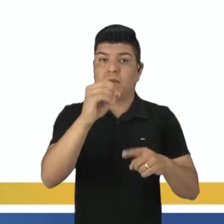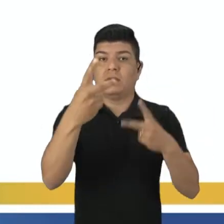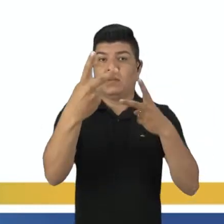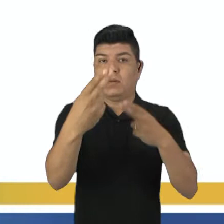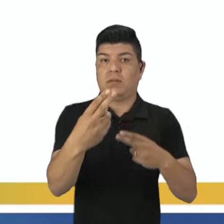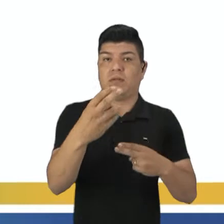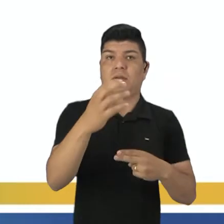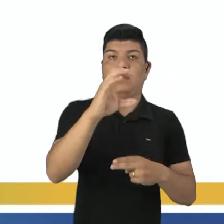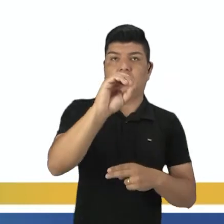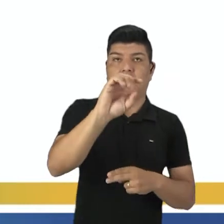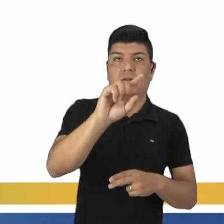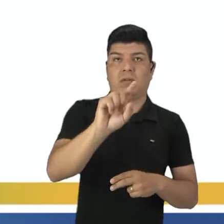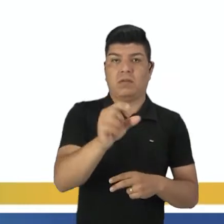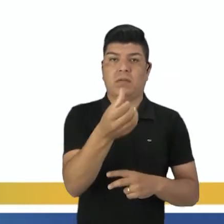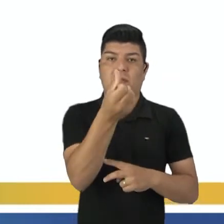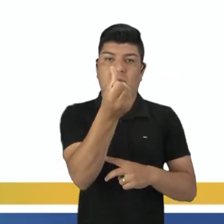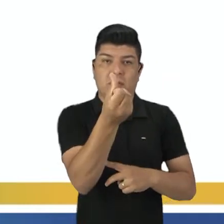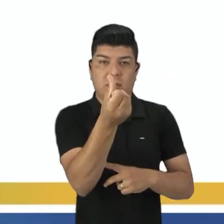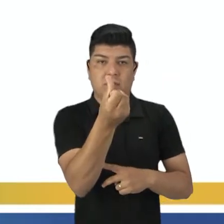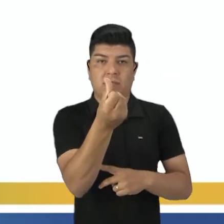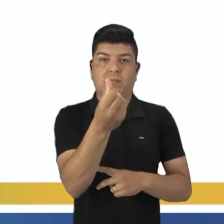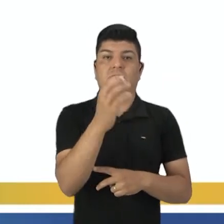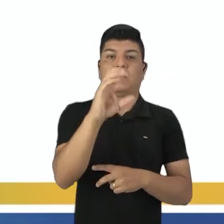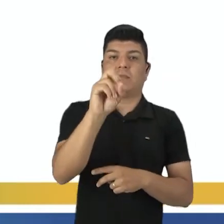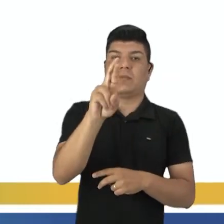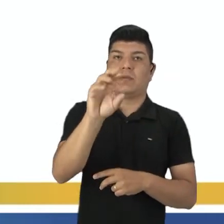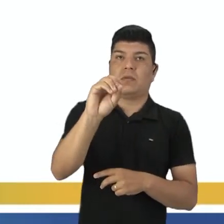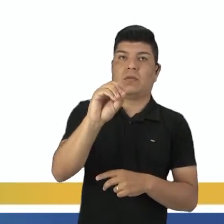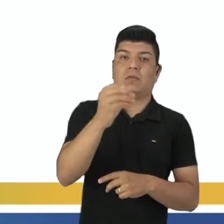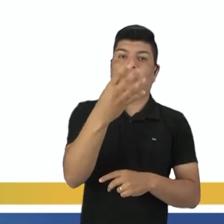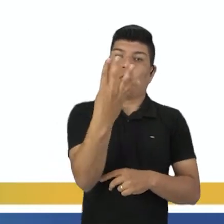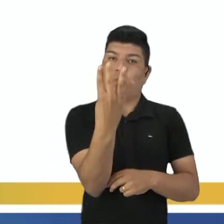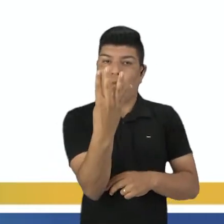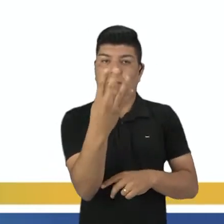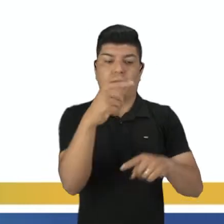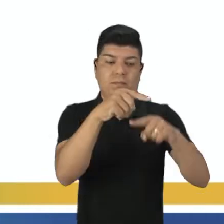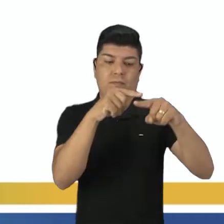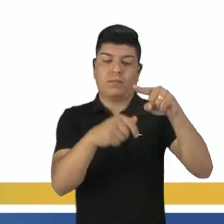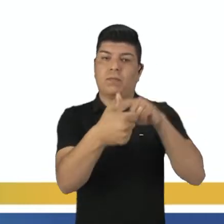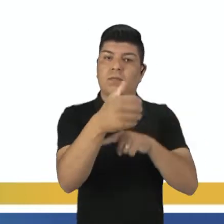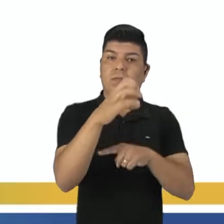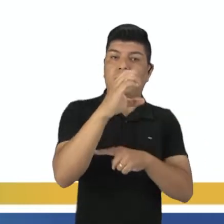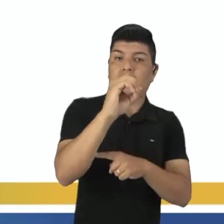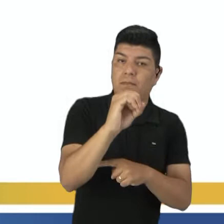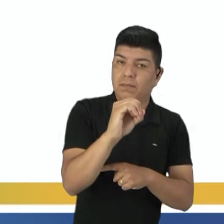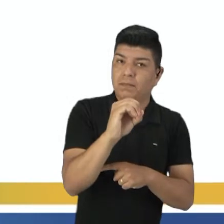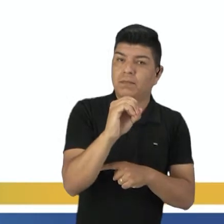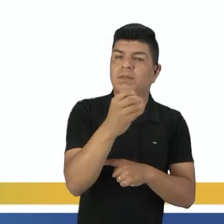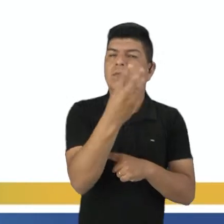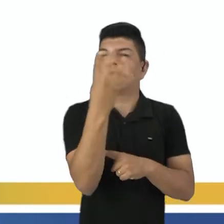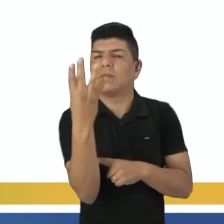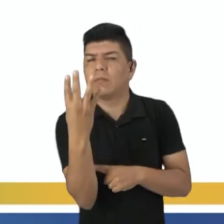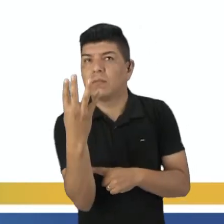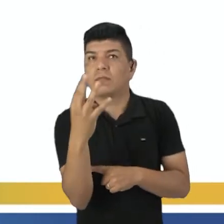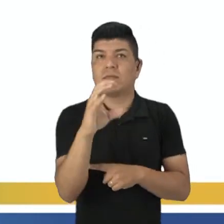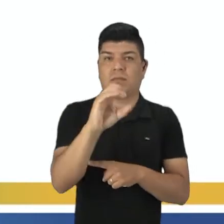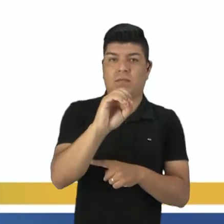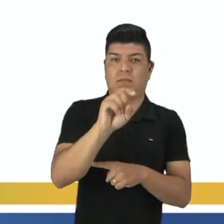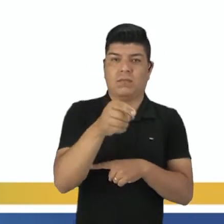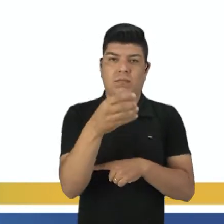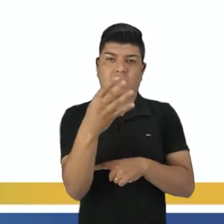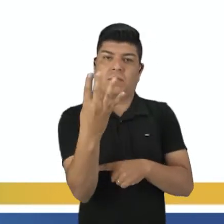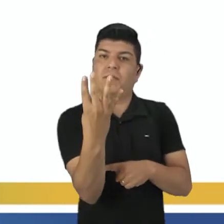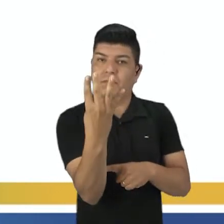frequência relativa, certo? E coroa do mesmo jeito, 4 dividido para 10, que são 10 lançamentos ao total, dá 0,4 aí